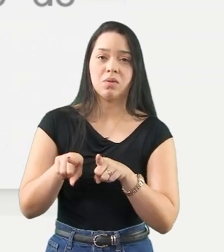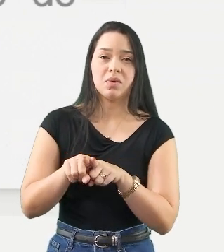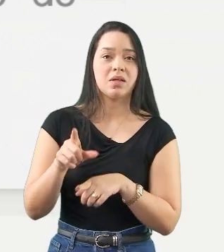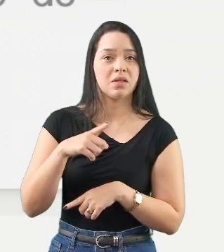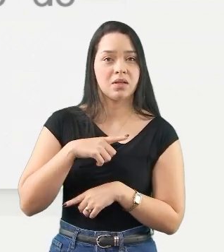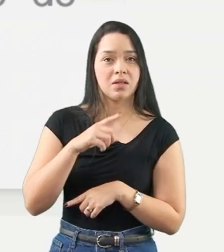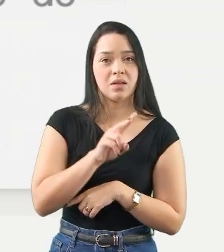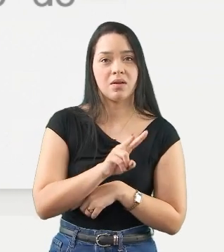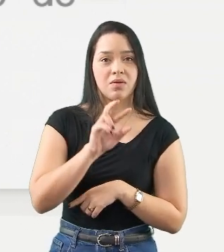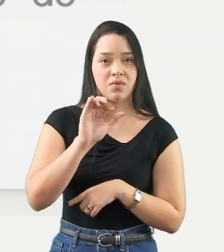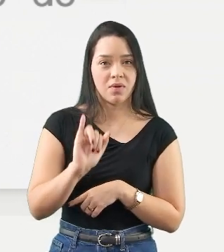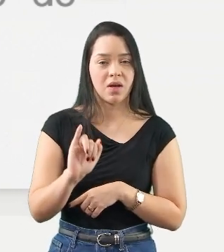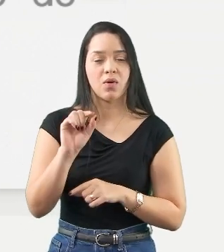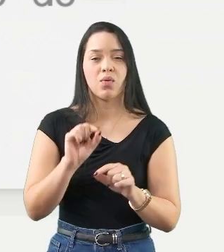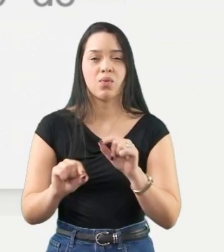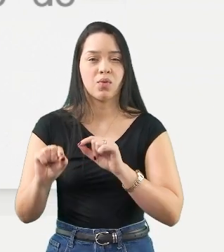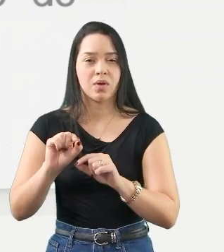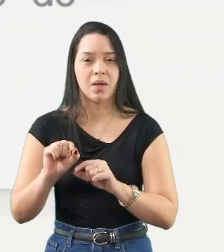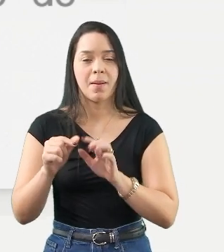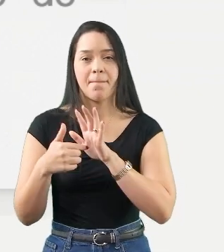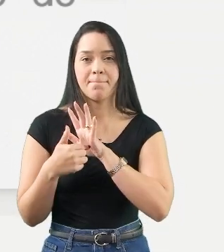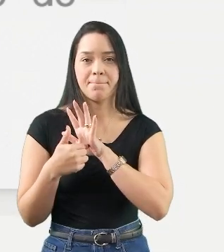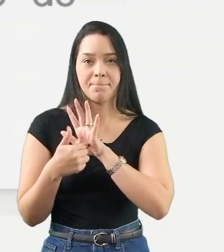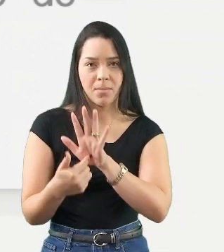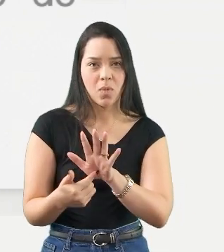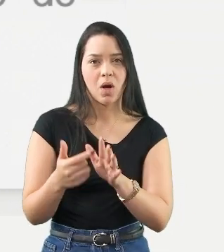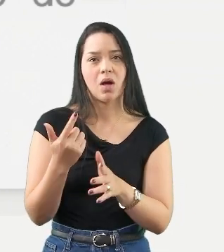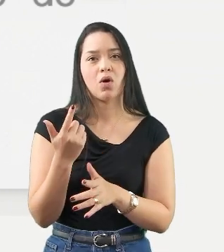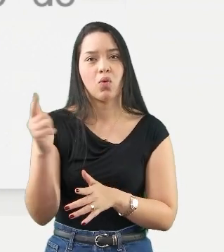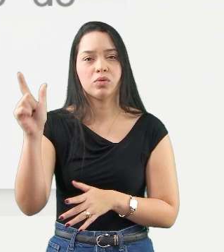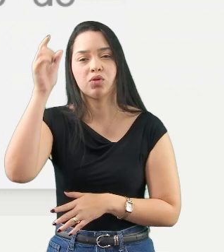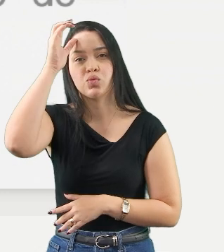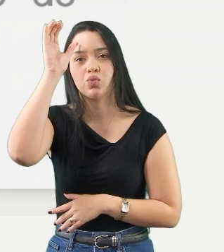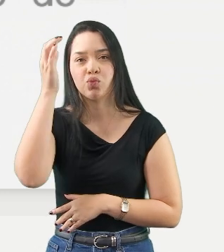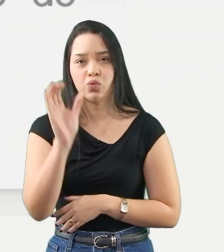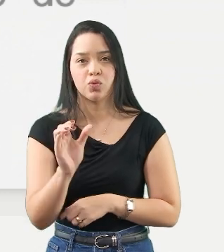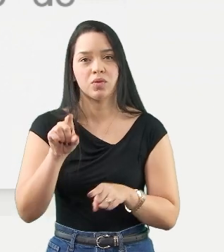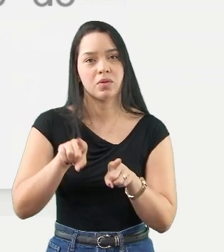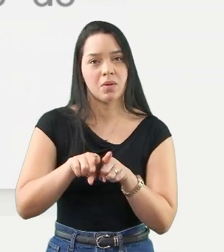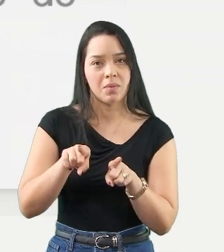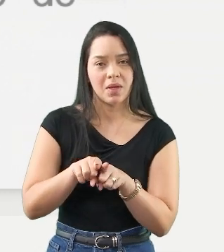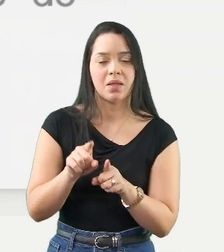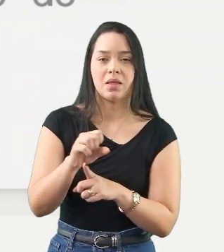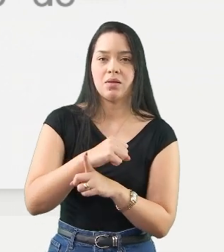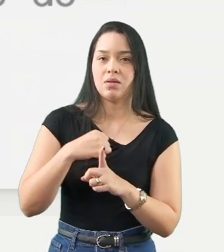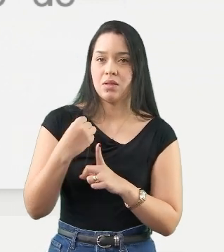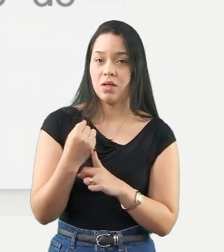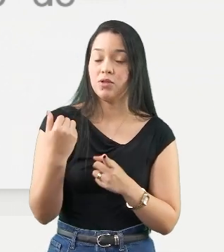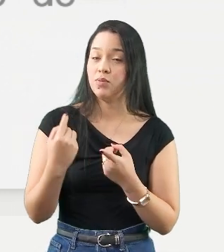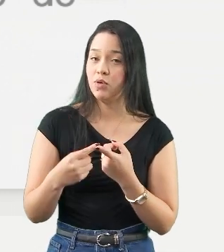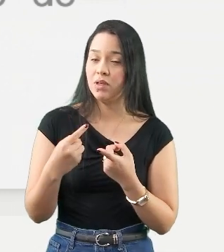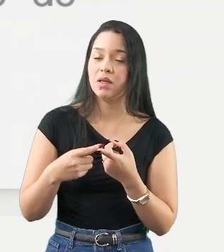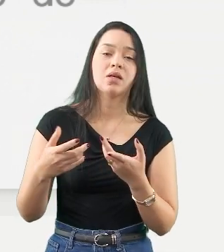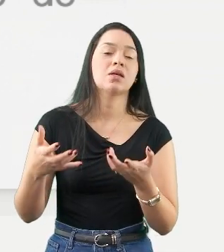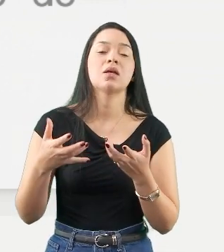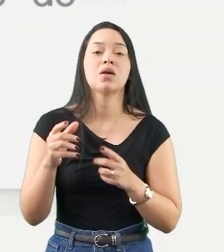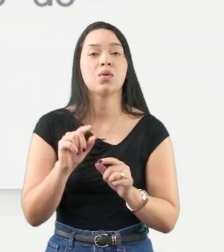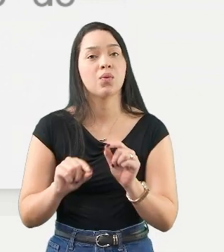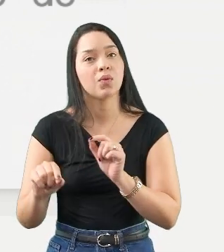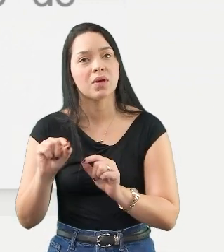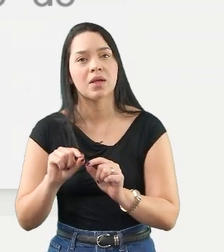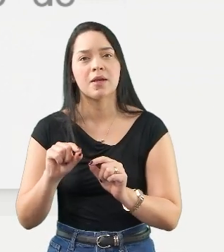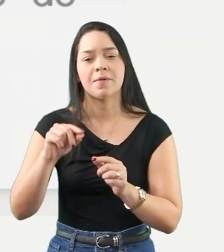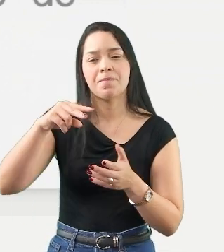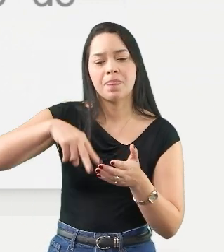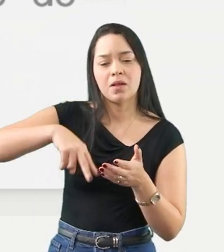vai refletir e de alguma forma ela molda outras culturas e histórias das sociedades. Porque quando a gente quer fazer a leitura de